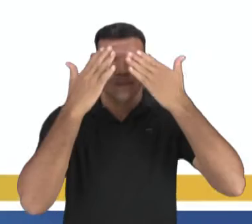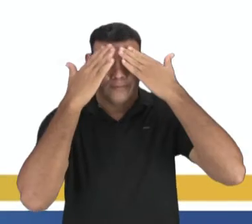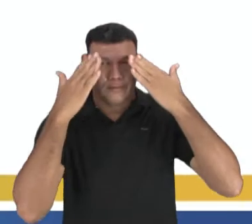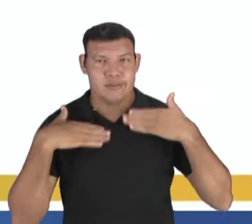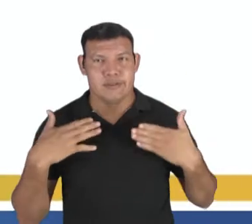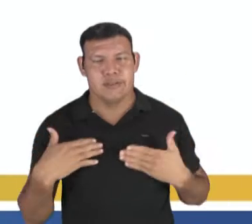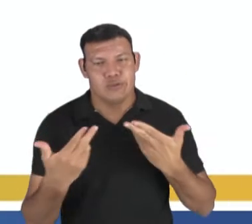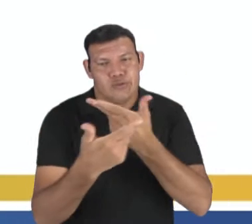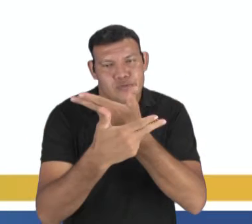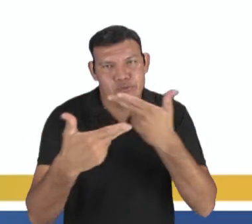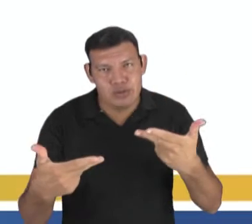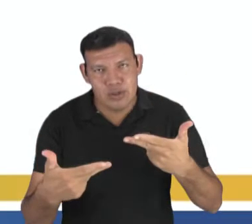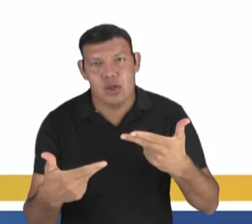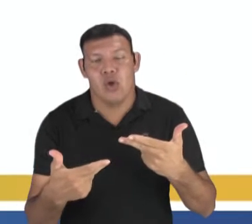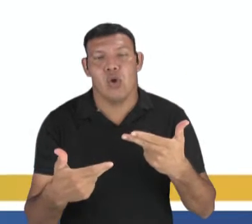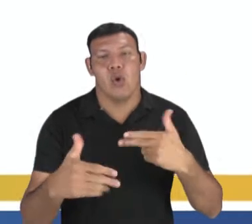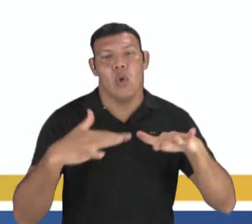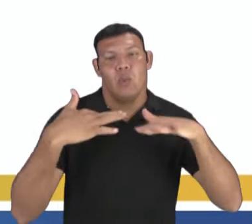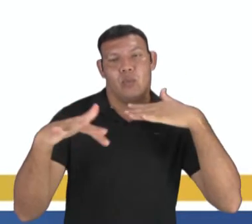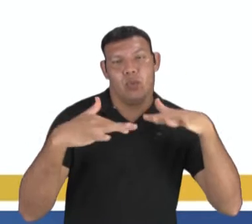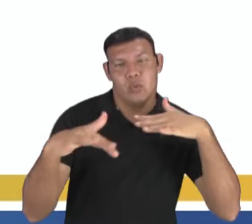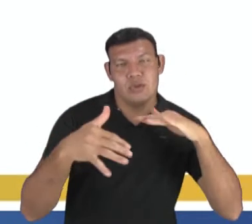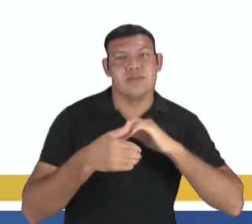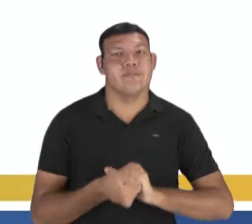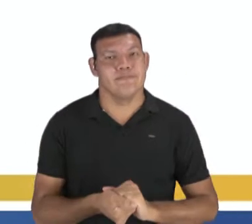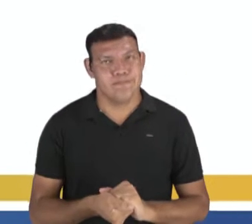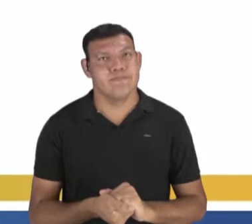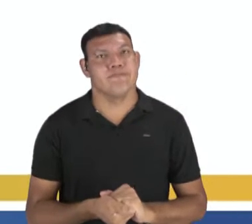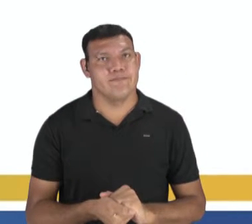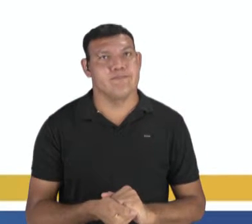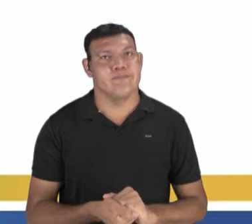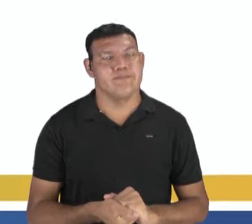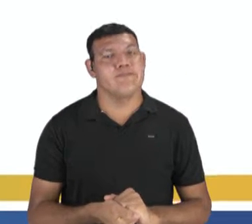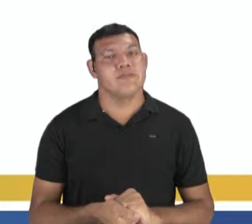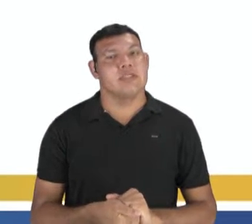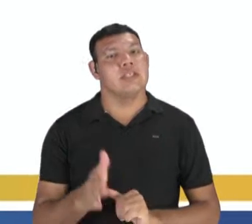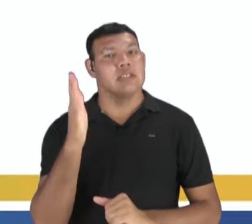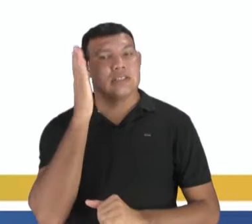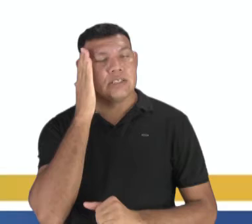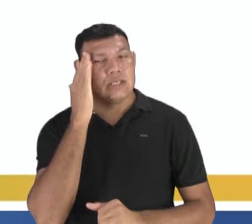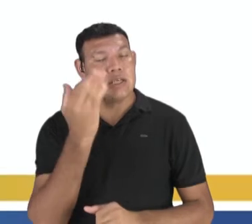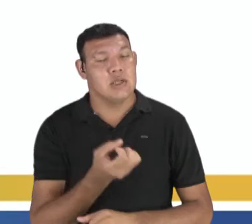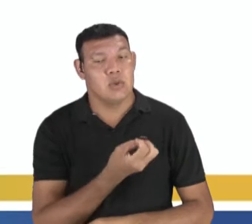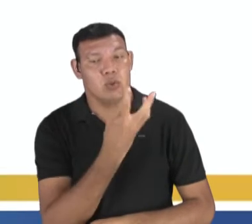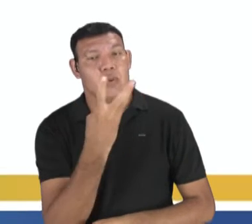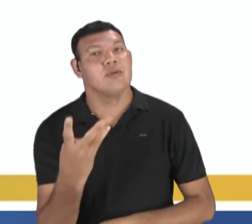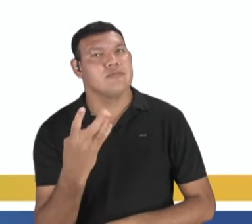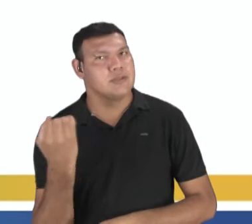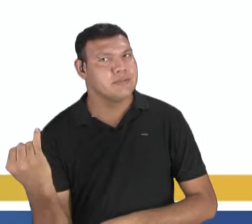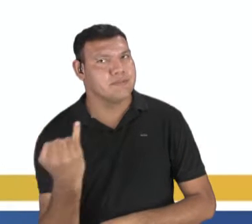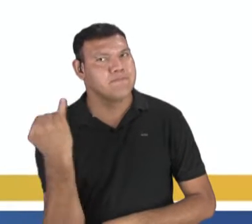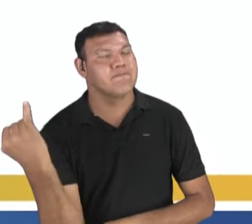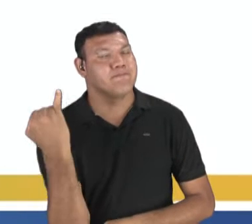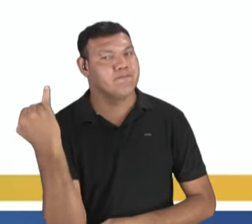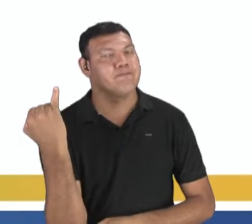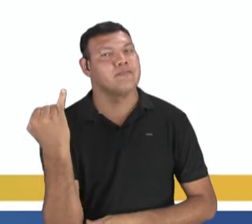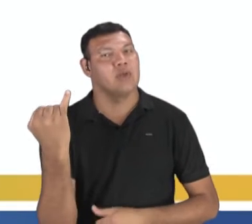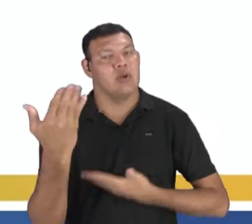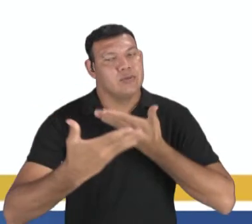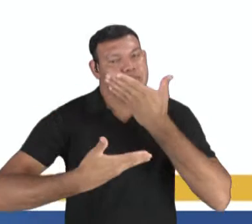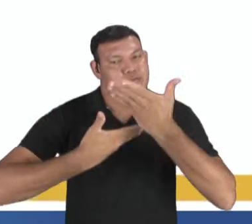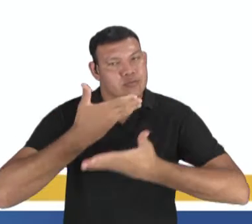um deles esteja em movimento ou adquira movimento, a determinação da quantidade de movimento e do impulso é importante, né, para o estudo dessa